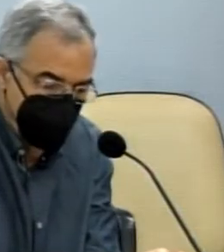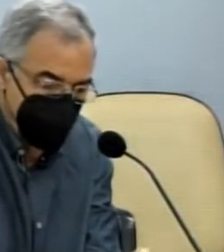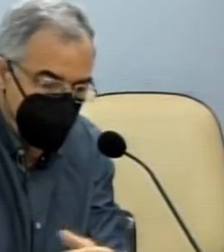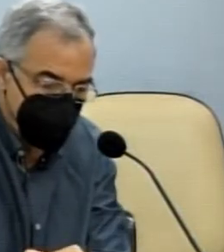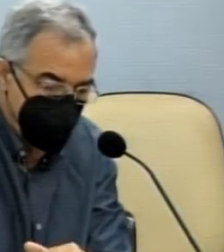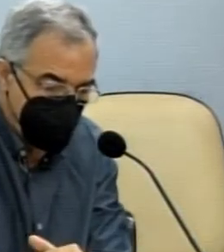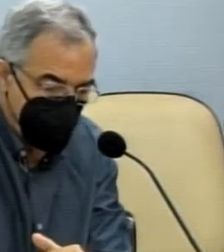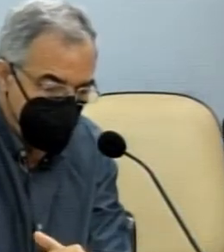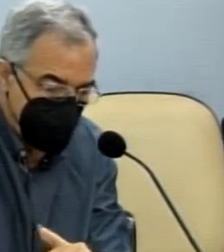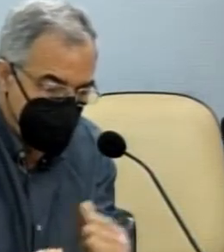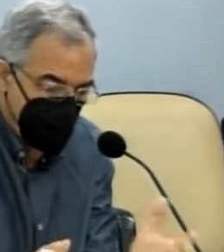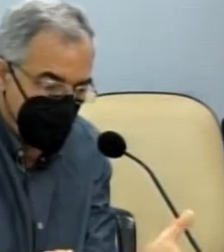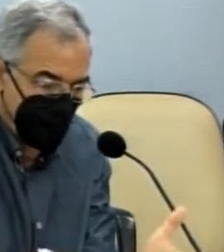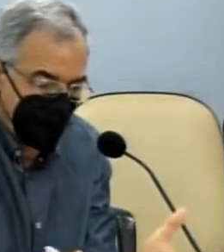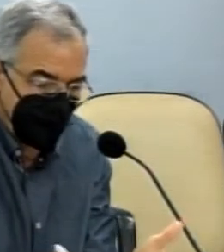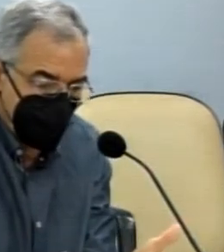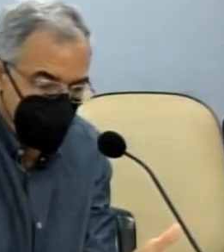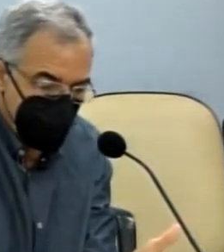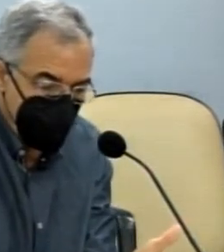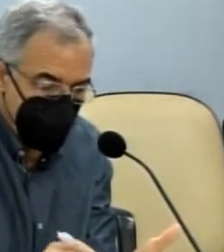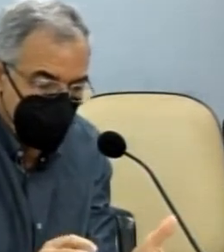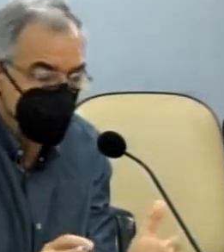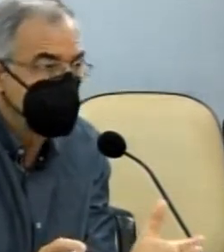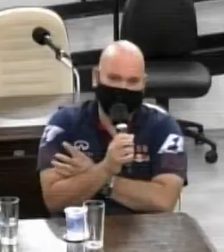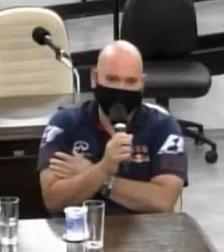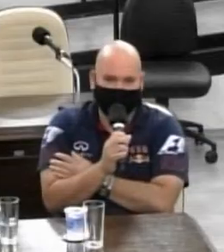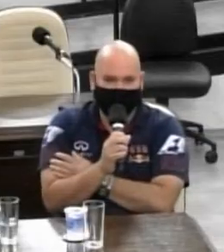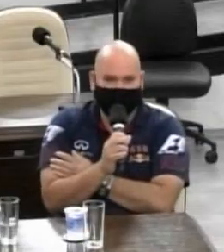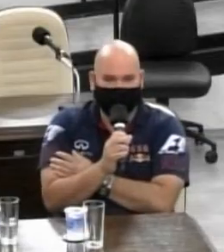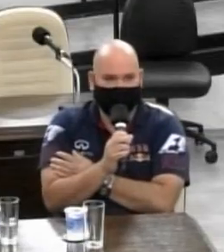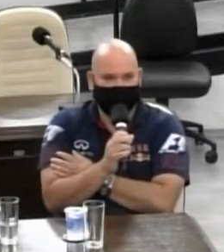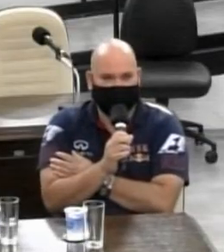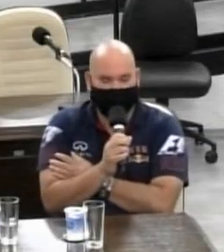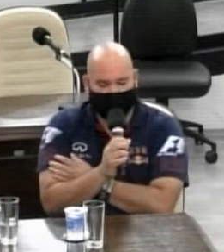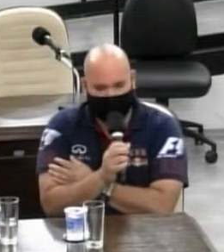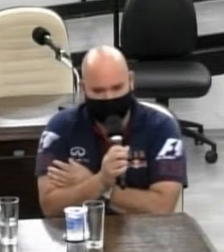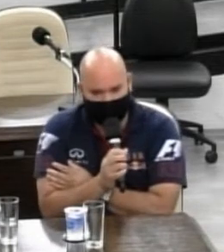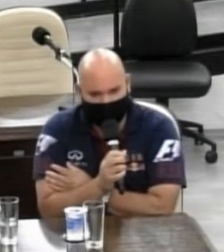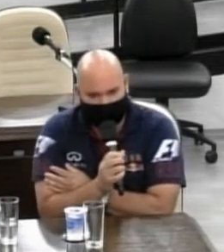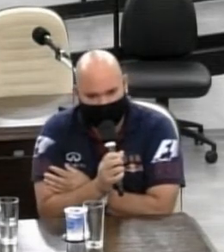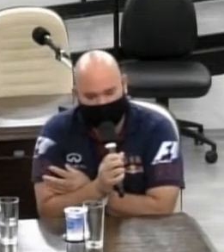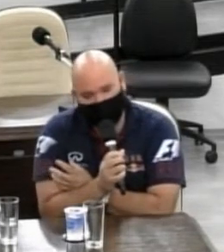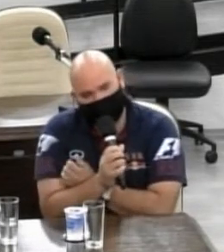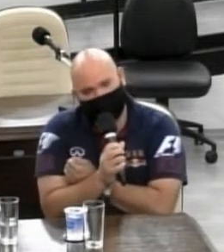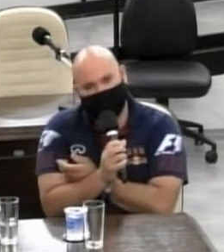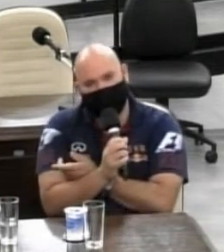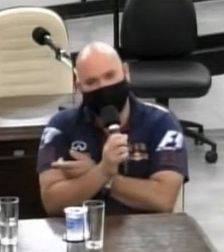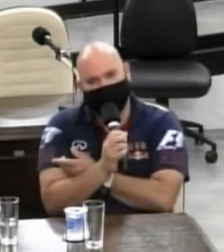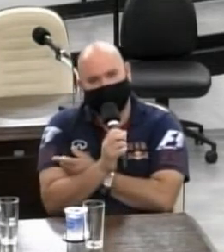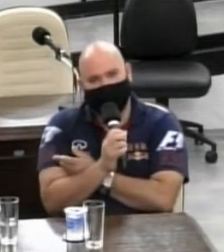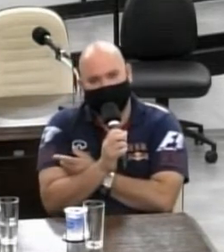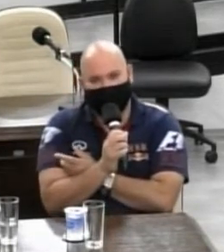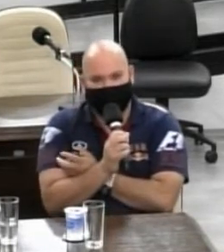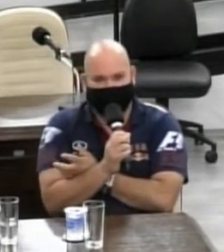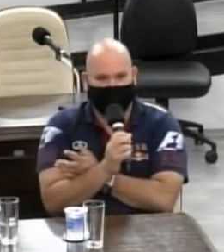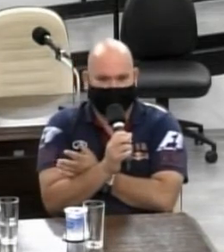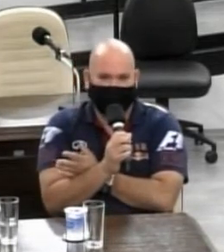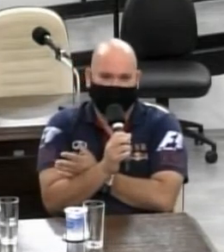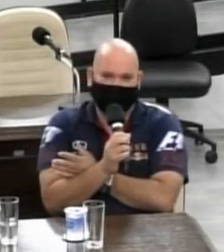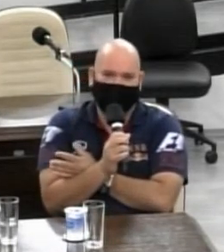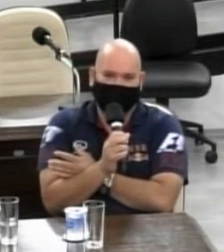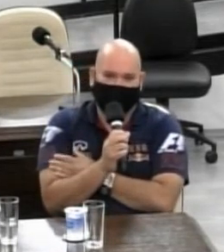da Câmara, Pedro Roberto, do Patriota, é o suplente. Os vereadores ouviram representantes da RF